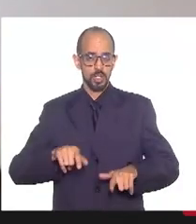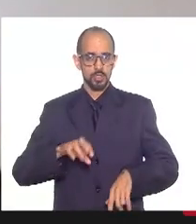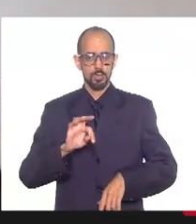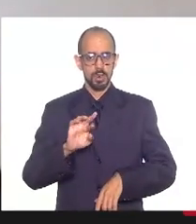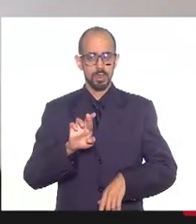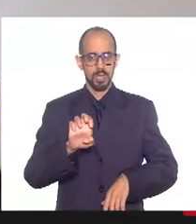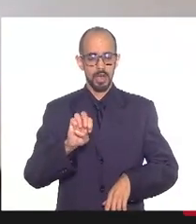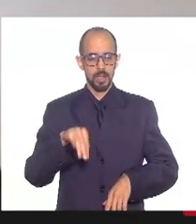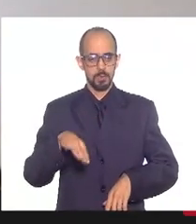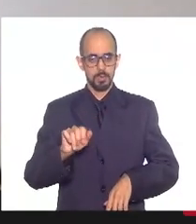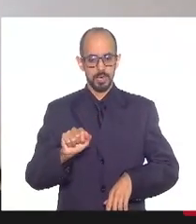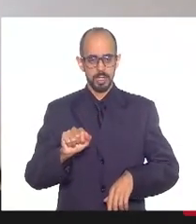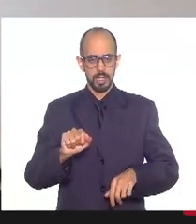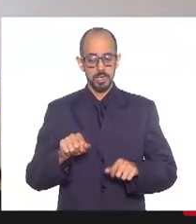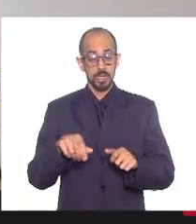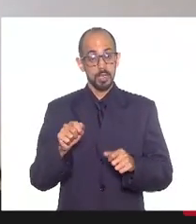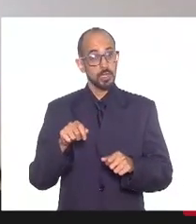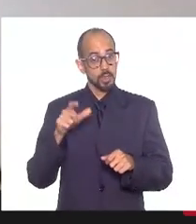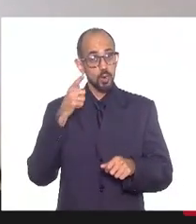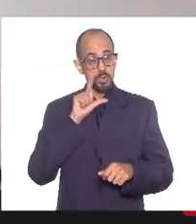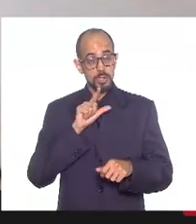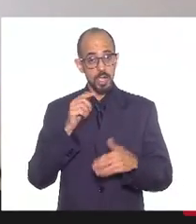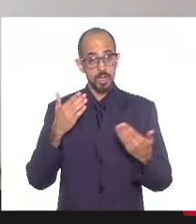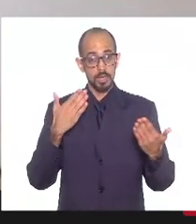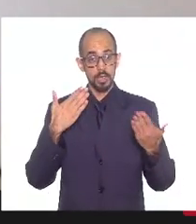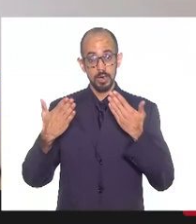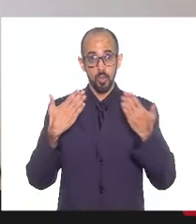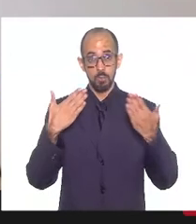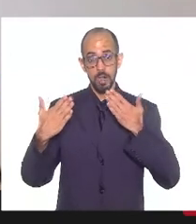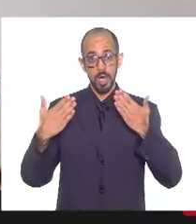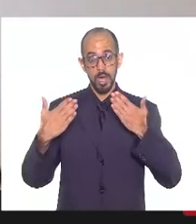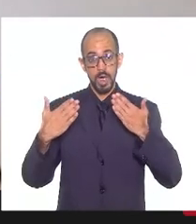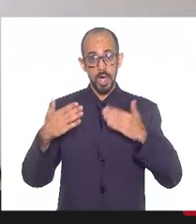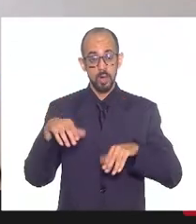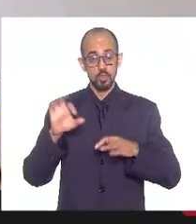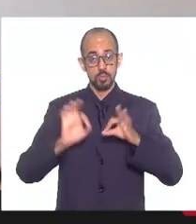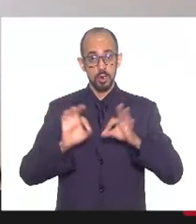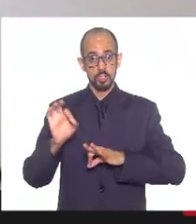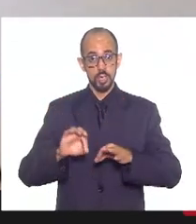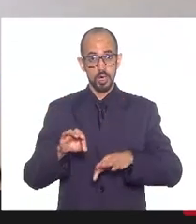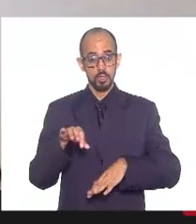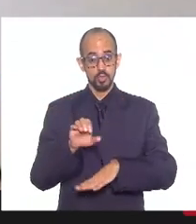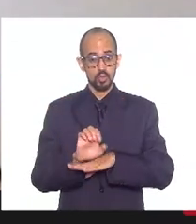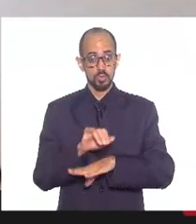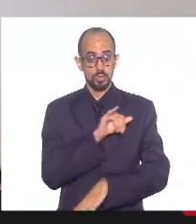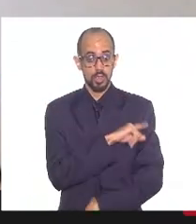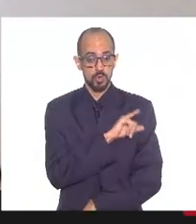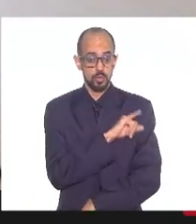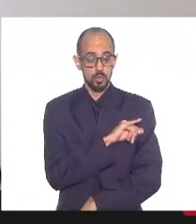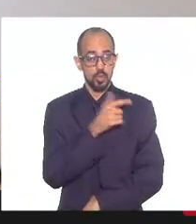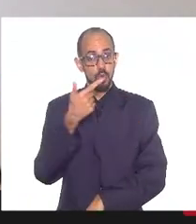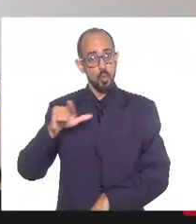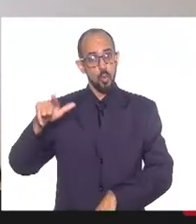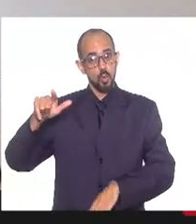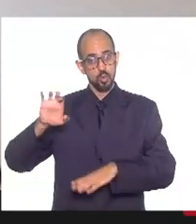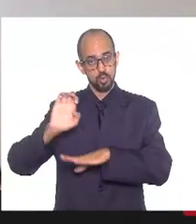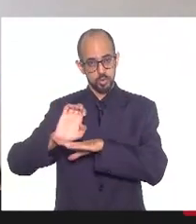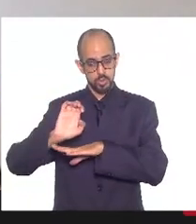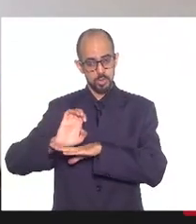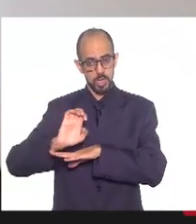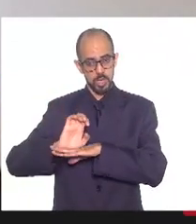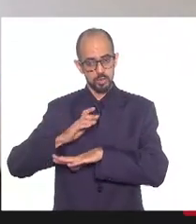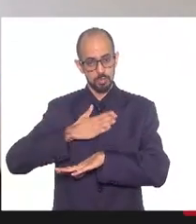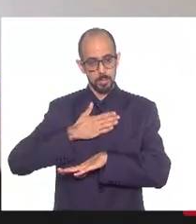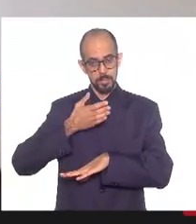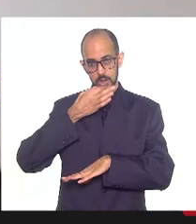forma, equiparam os projetos do Rio de Janeiro aos projetos de outros estados. Então, isso realmente, no nosso